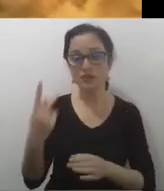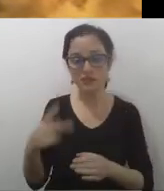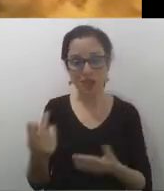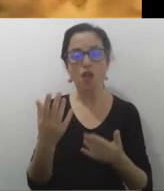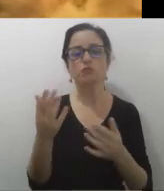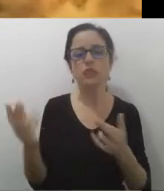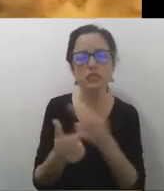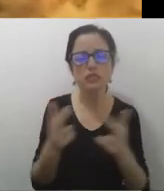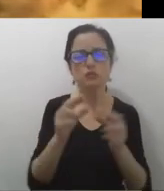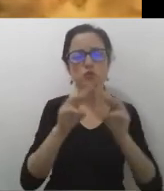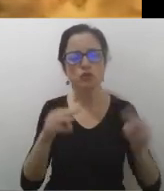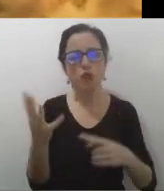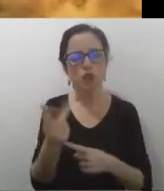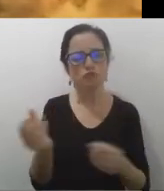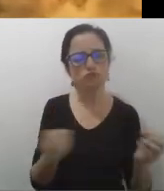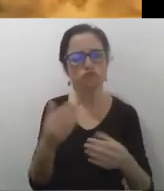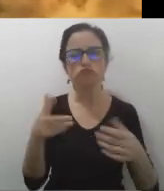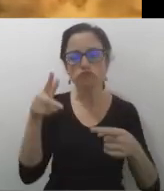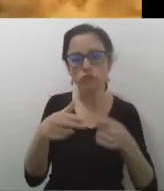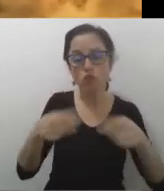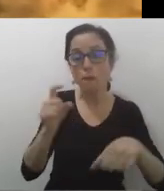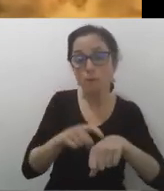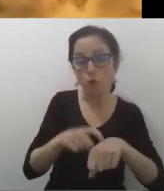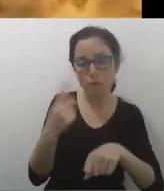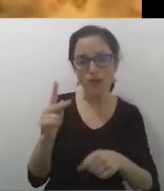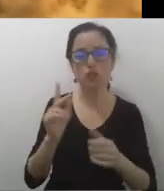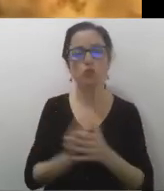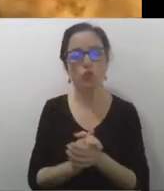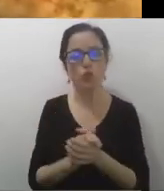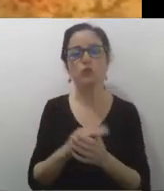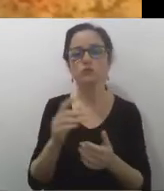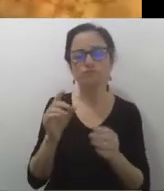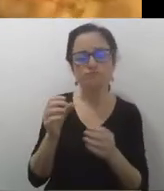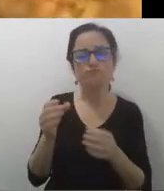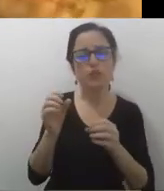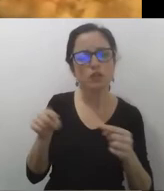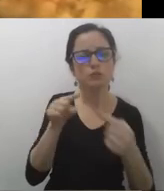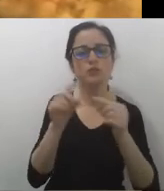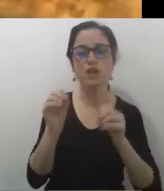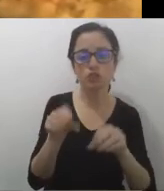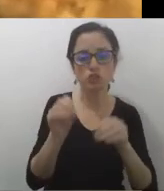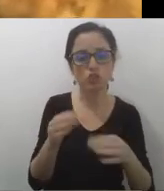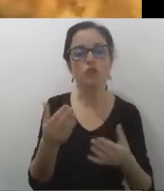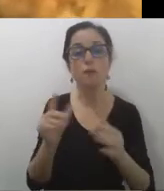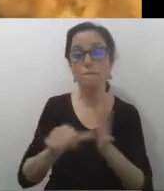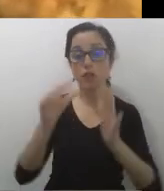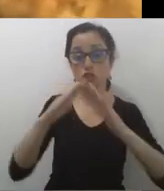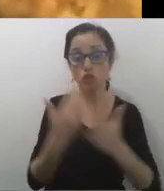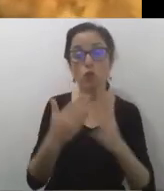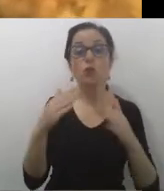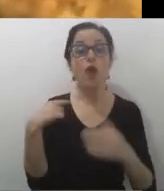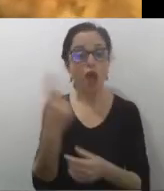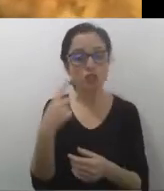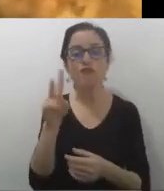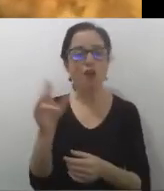no país e a relação com os museus de arte moderna que eram inaugurados naquele momento e que tinham uma missão educativa. A primeira escola